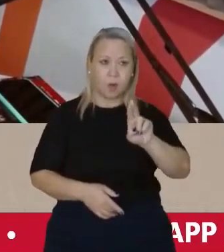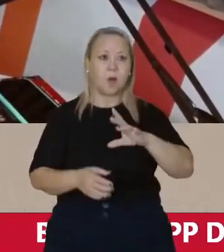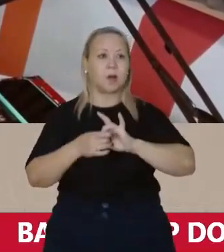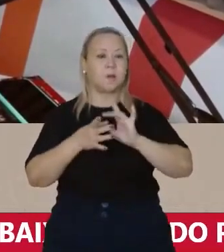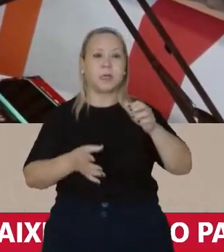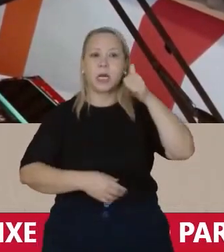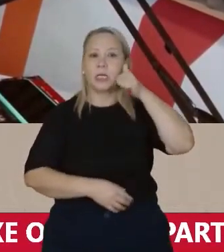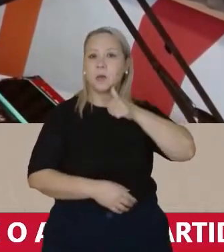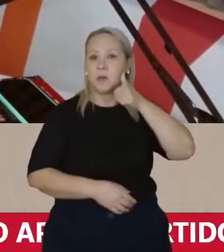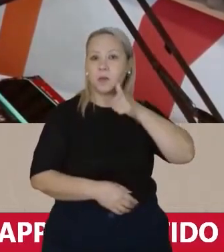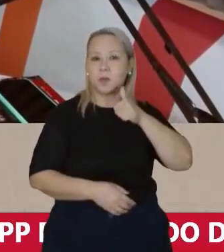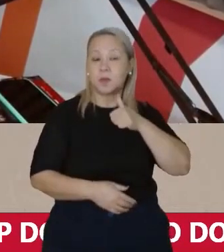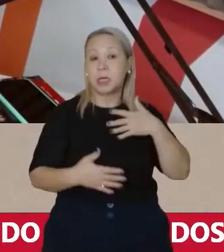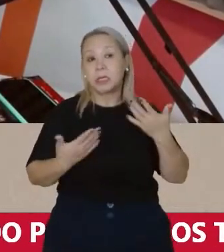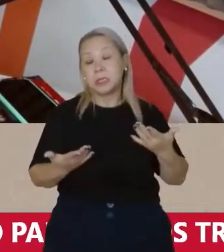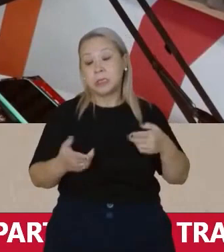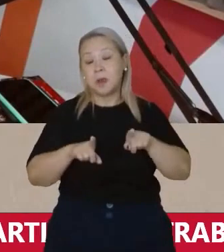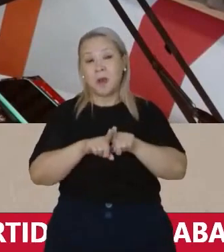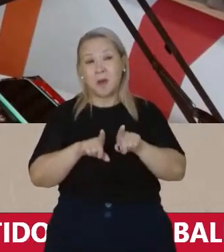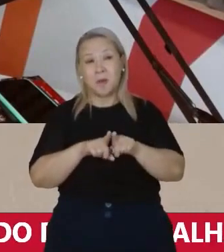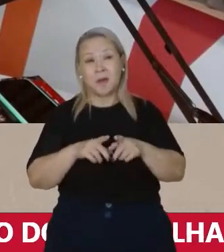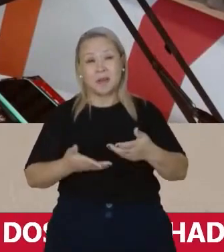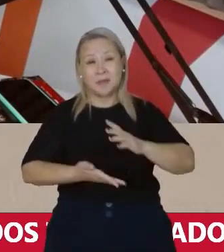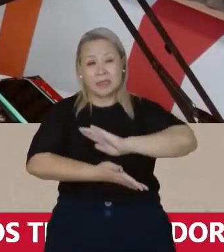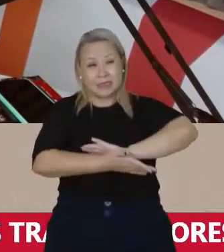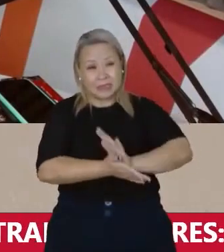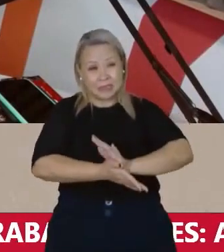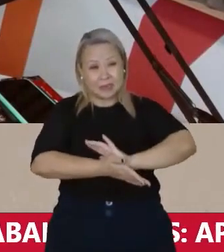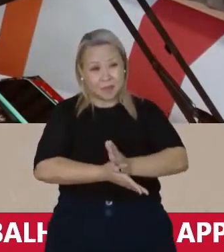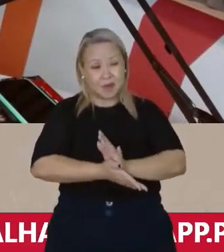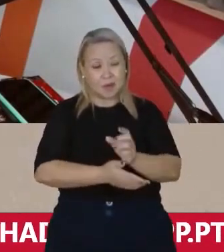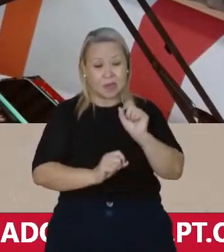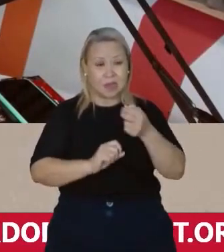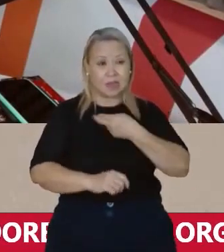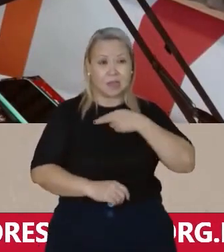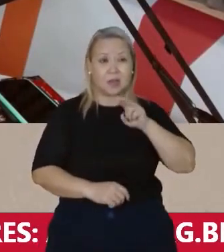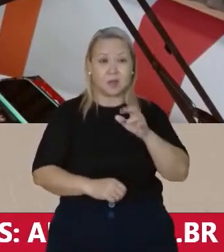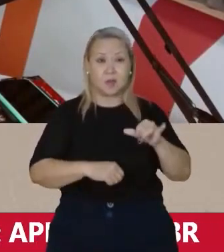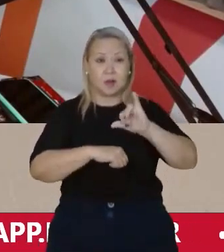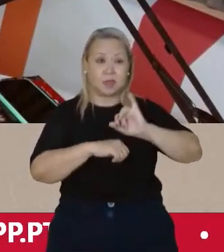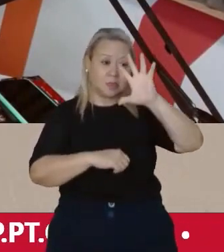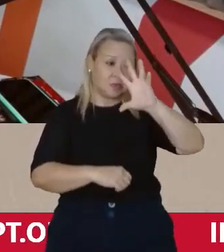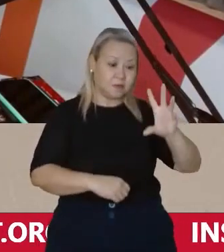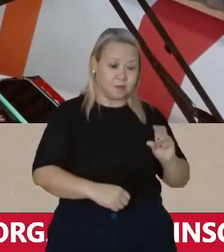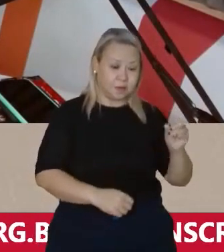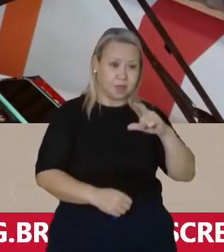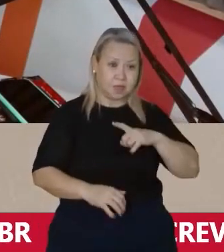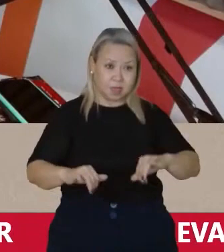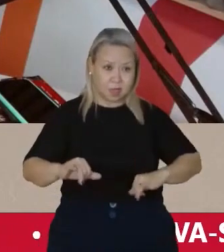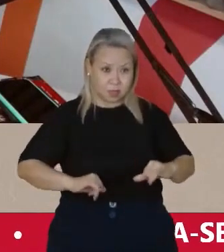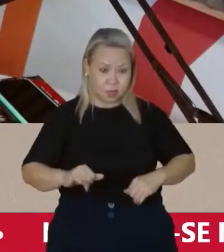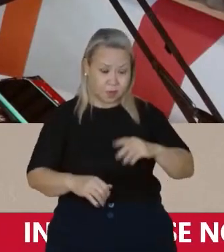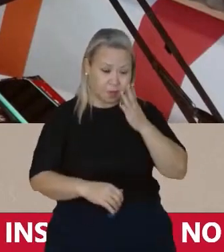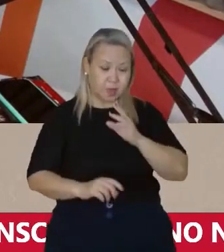da mulher. E apesar dessa intolerância e preconceito que as religiões de matriz africana sofrem no Brasil, eu queria saber